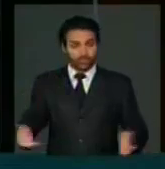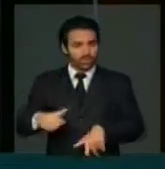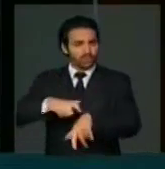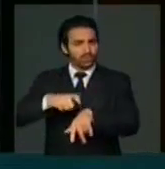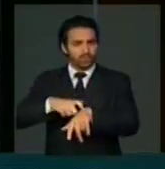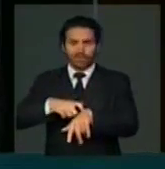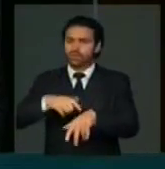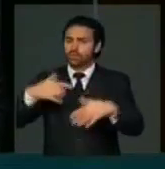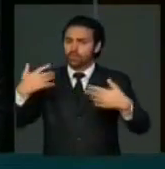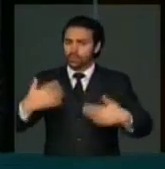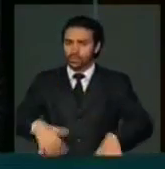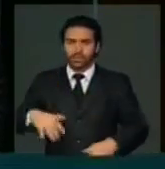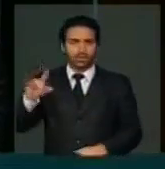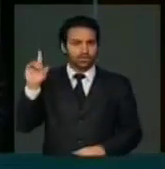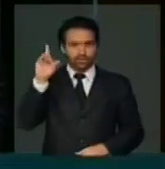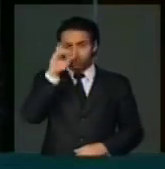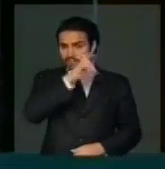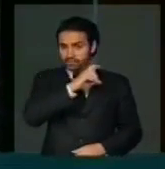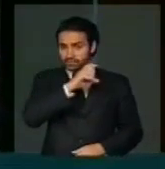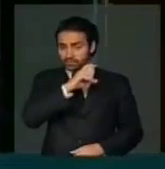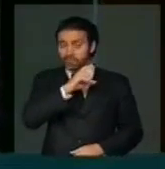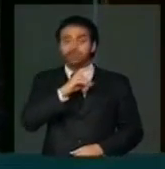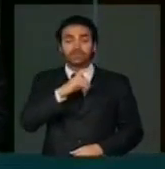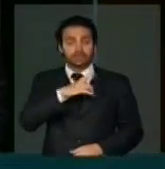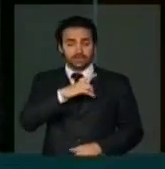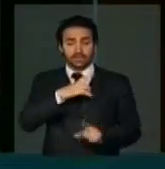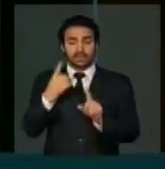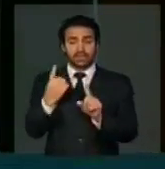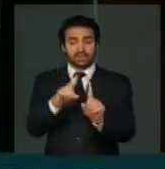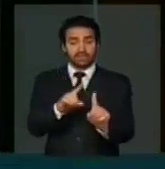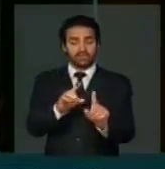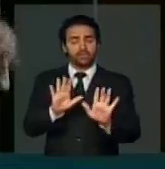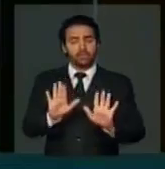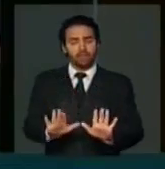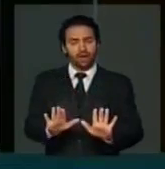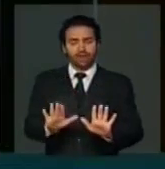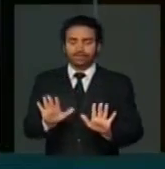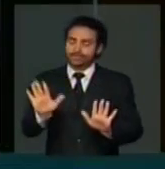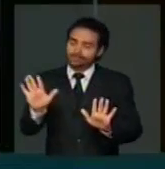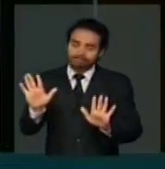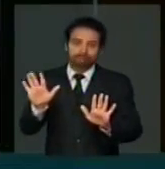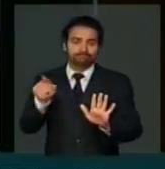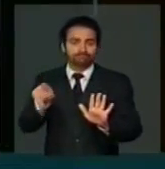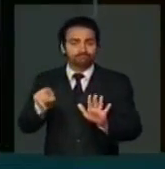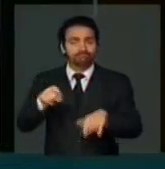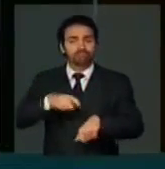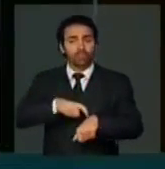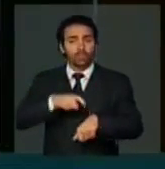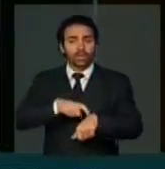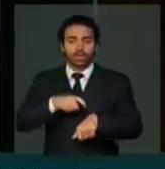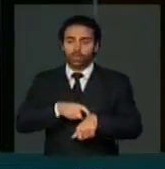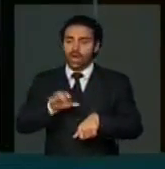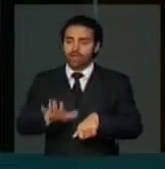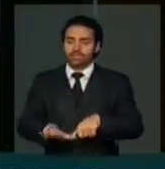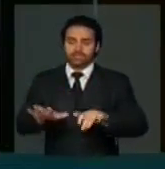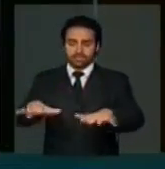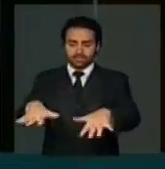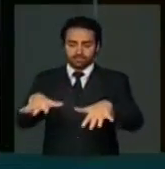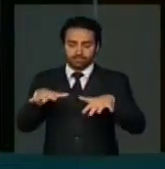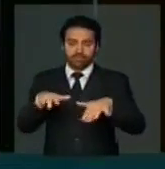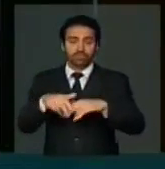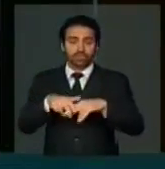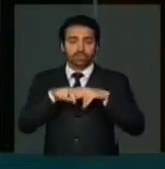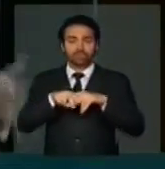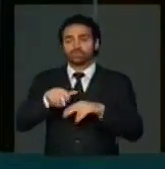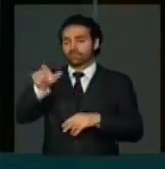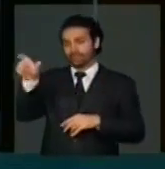difícil, o momento é desafiador, mas era de momentos como esse que Eduardo conseguia